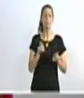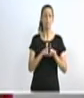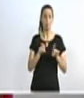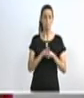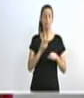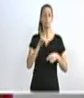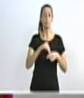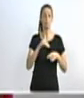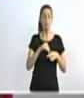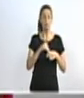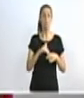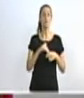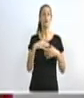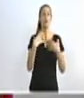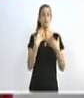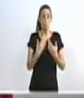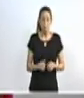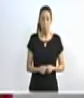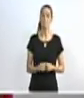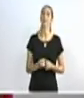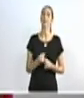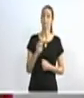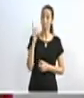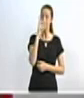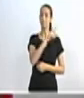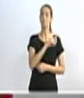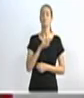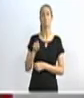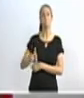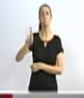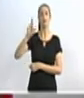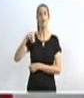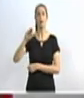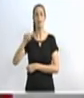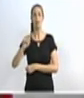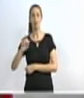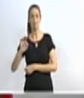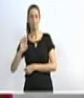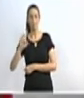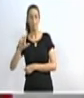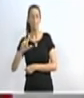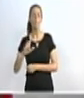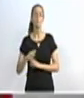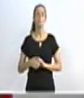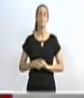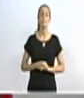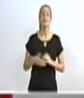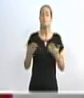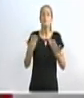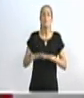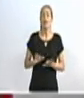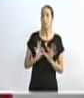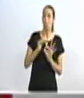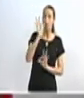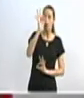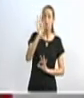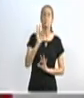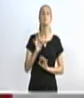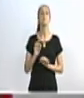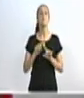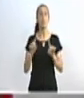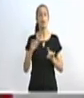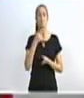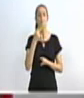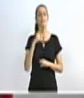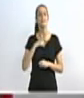município assumir. Com relação, a única observação que a gente faz, a gente pode conversar posteriormente, não quero me alongar, com relação àquela